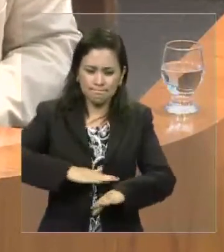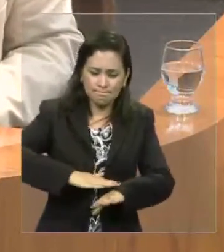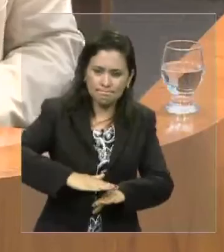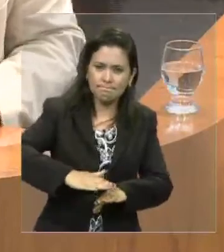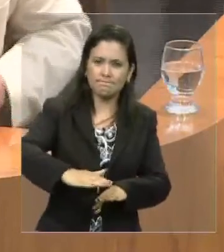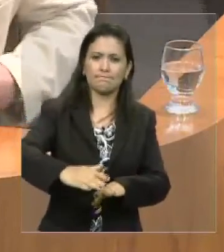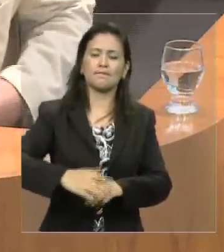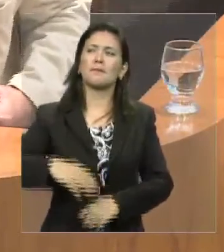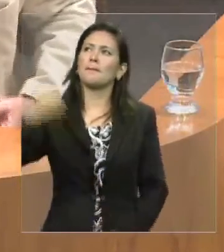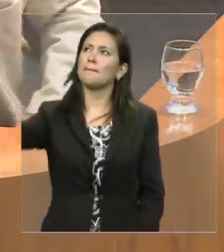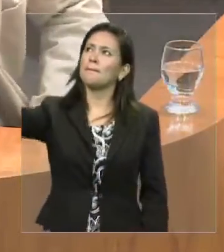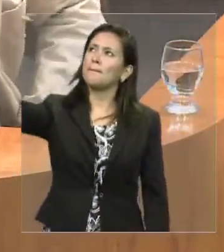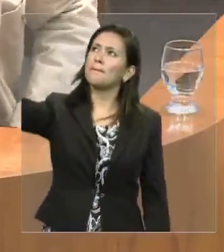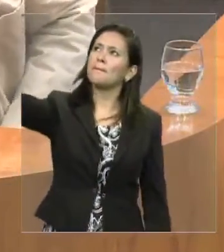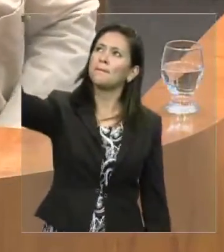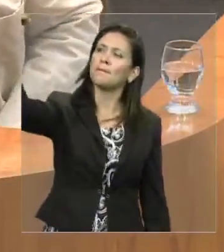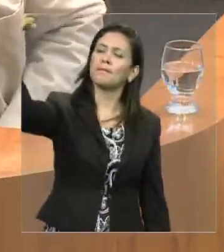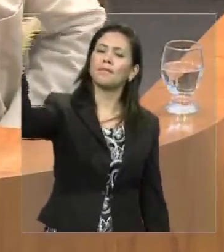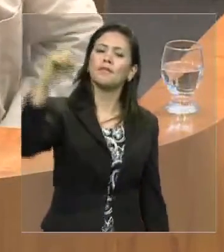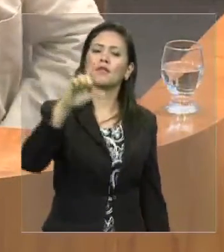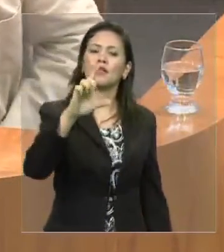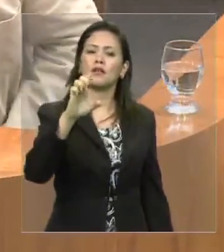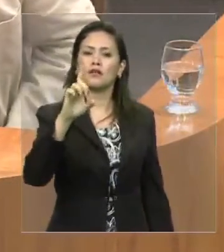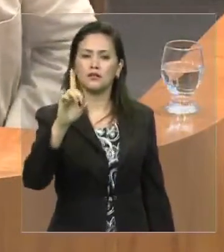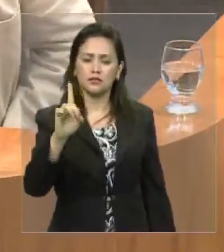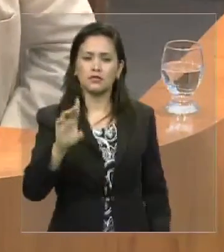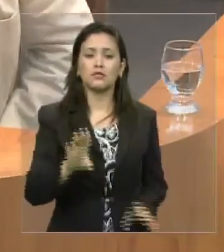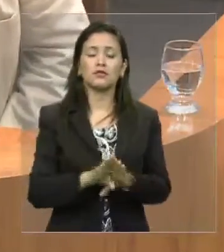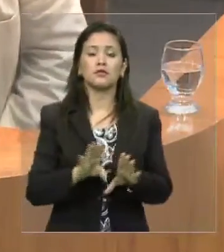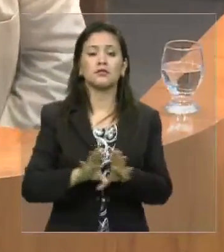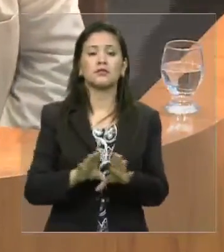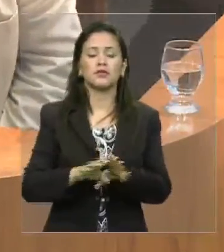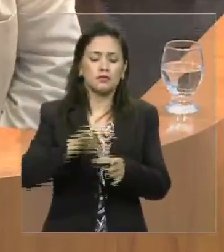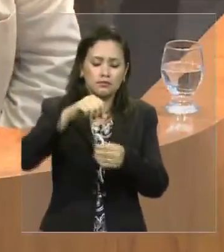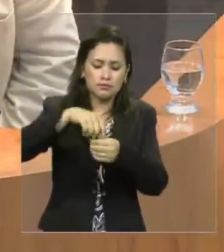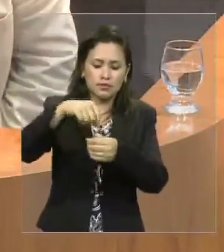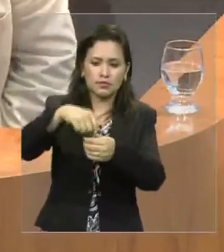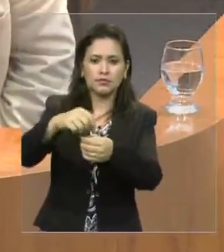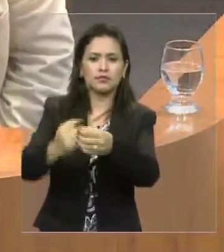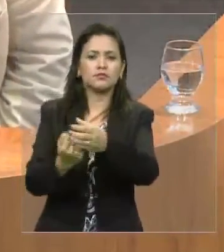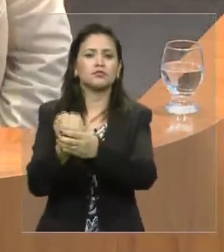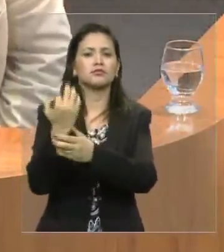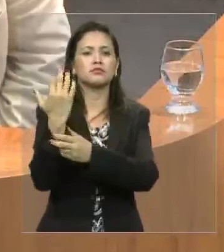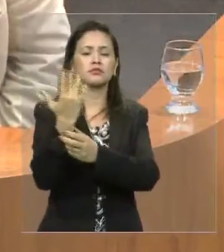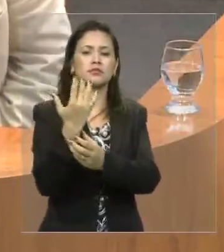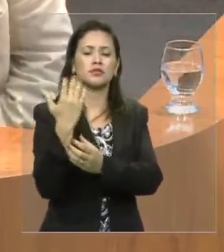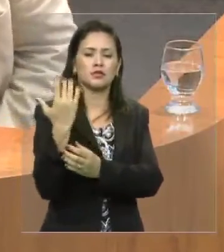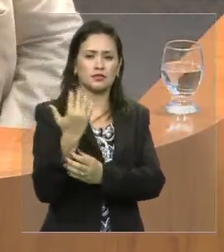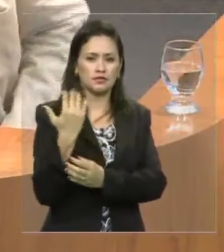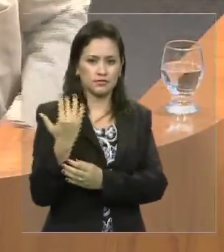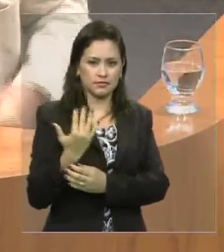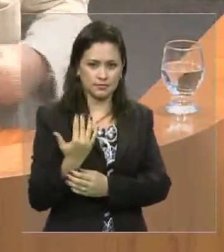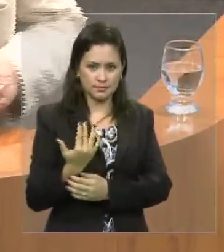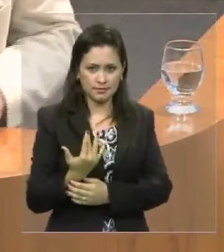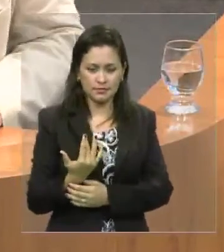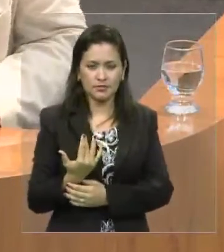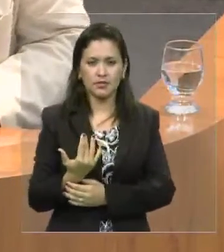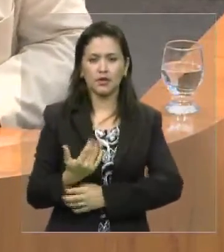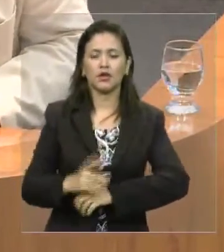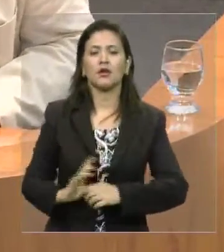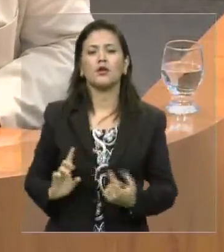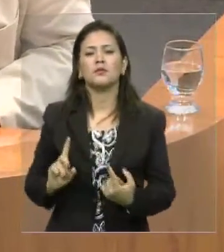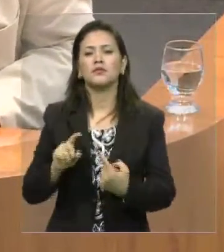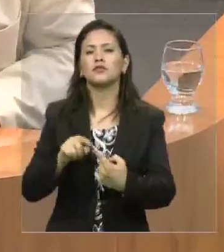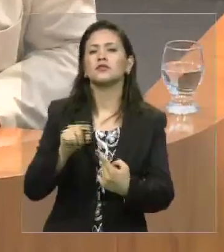LED e arborização da rotatória com o objetivo de valorizar o espaço como um